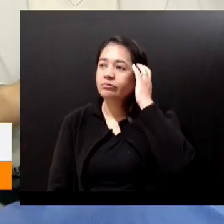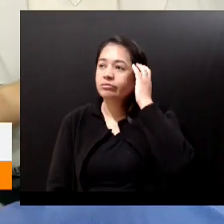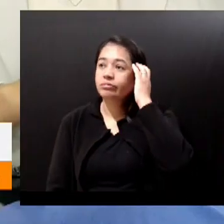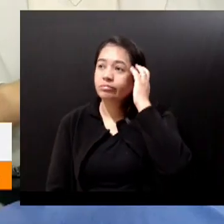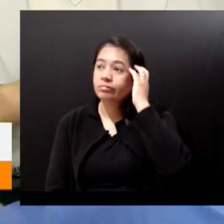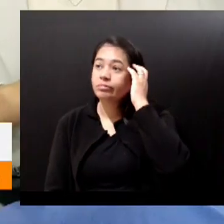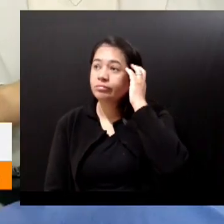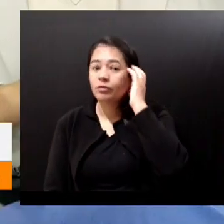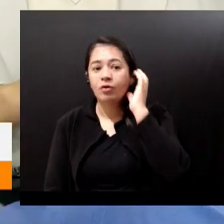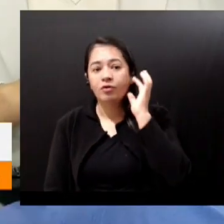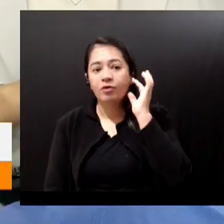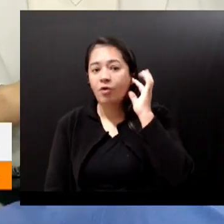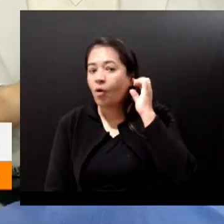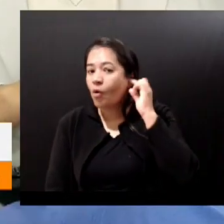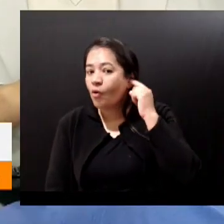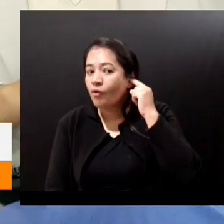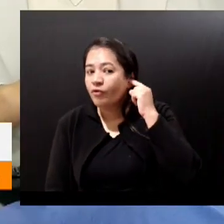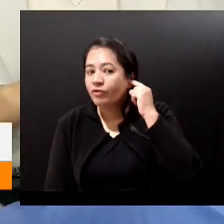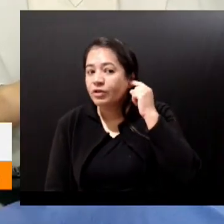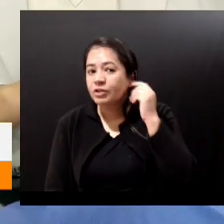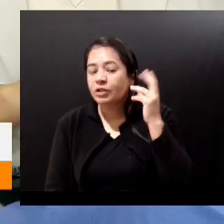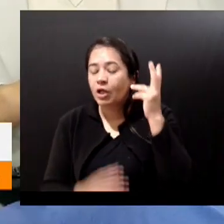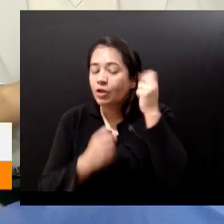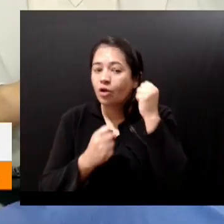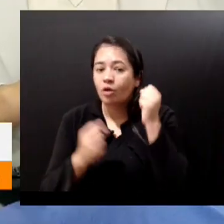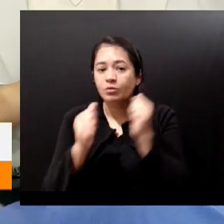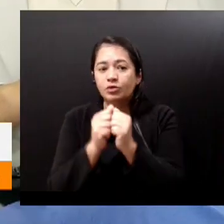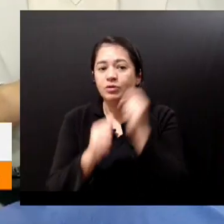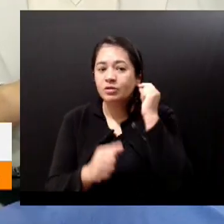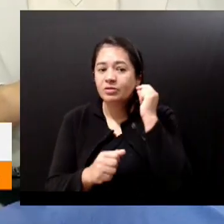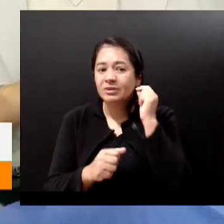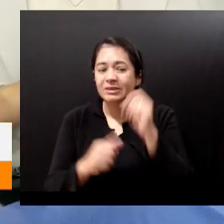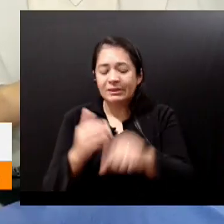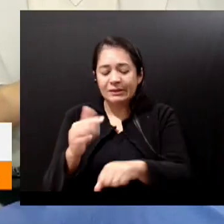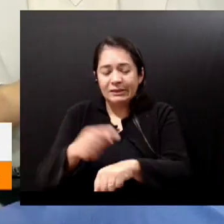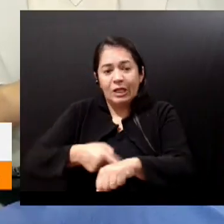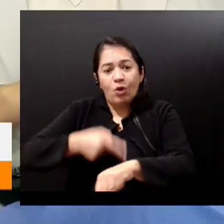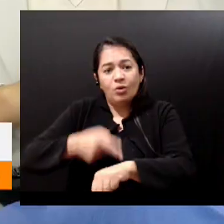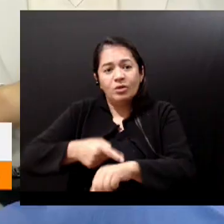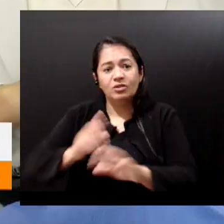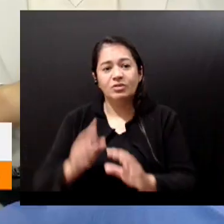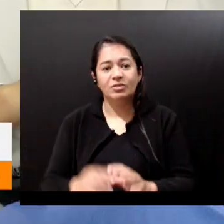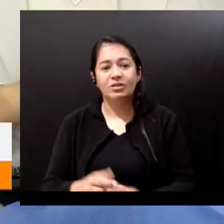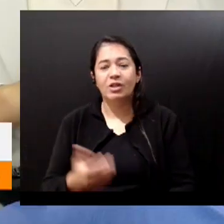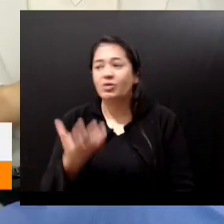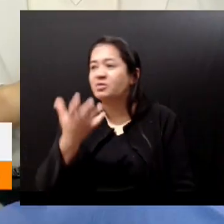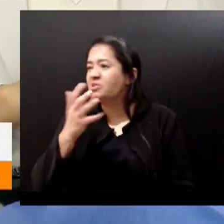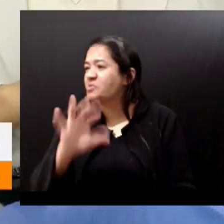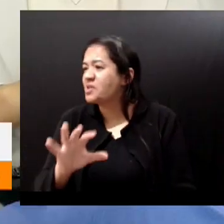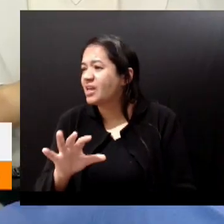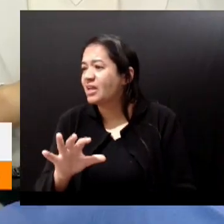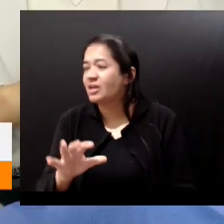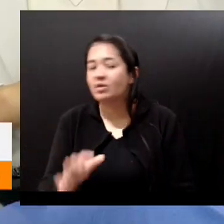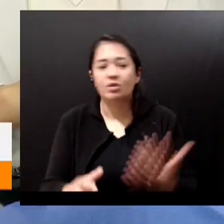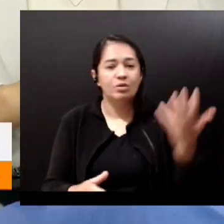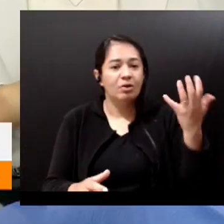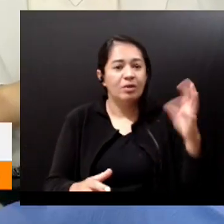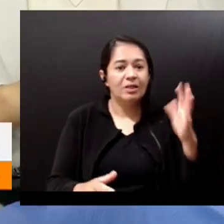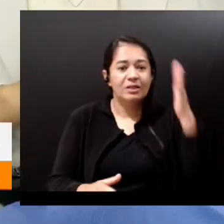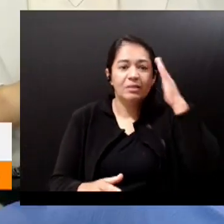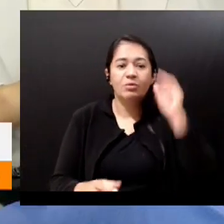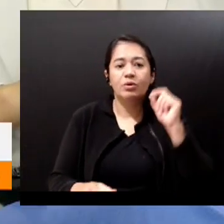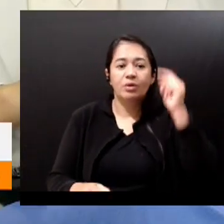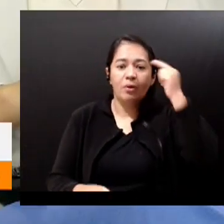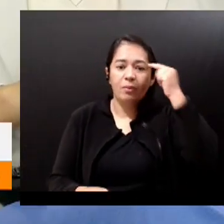dormem tá com brincando. música. Oh, Ou seja, eu não quero ouvir minhas vozes, eu não quero ouvir os meus sonhos, eu não quero saber o que eu estou pensando de angústia durante o dia, eu